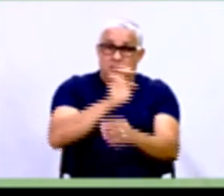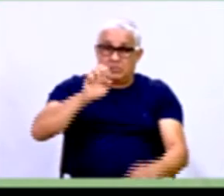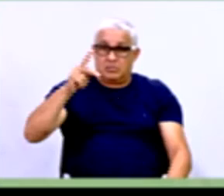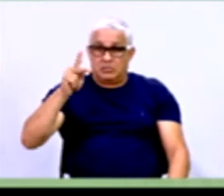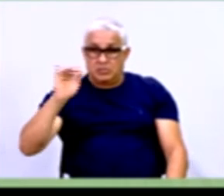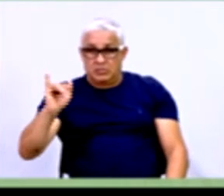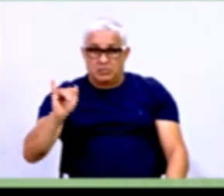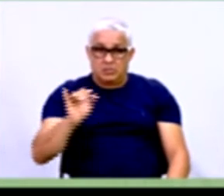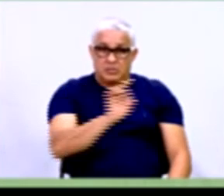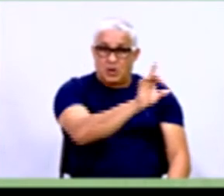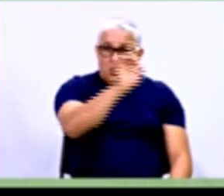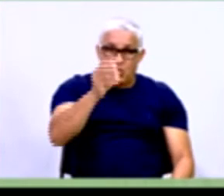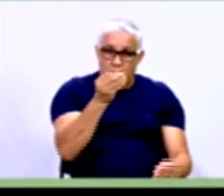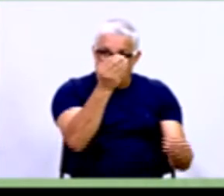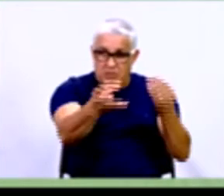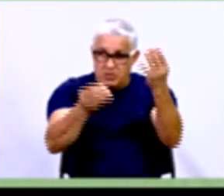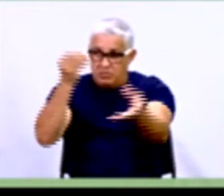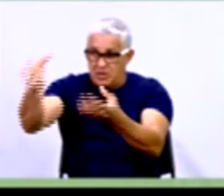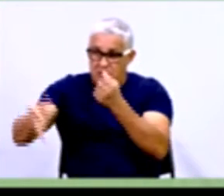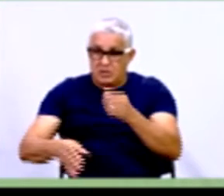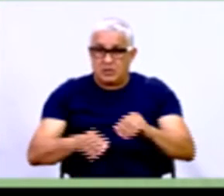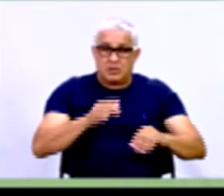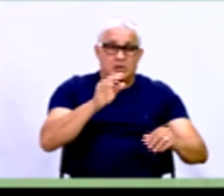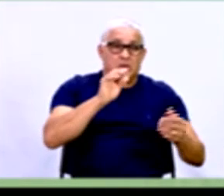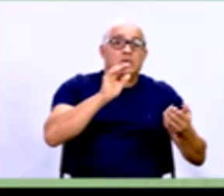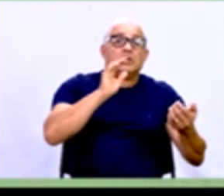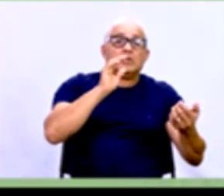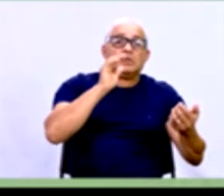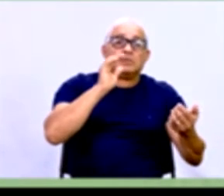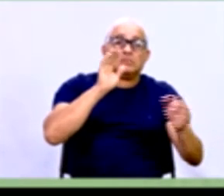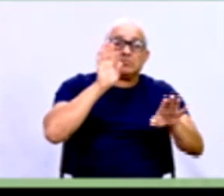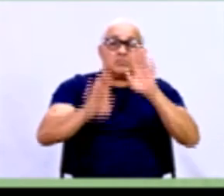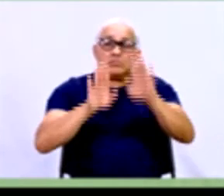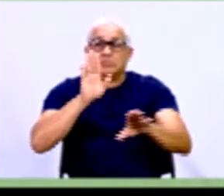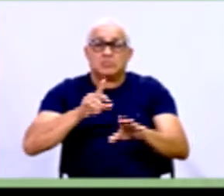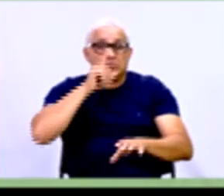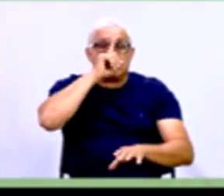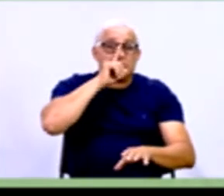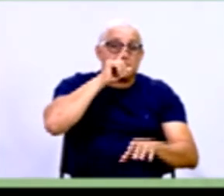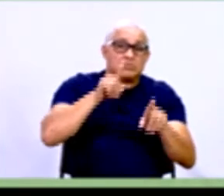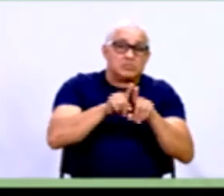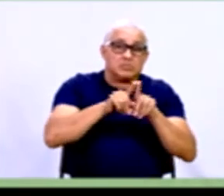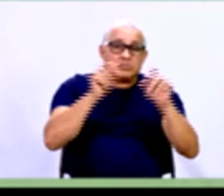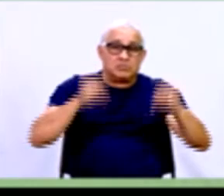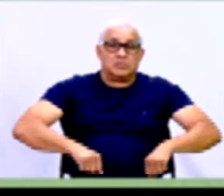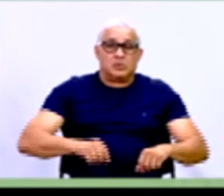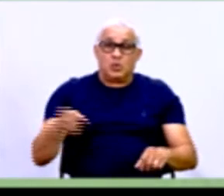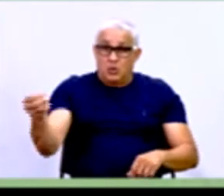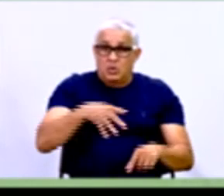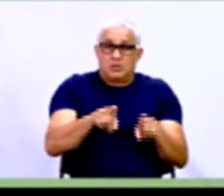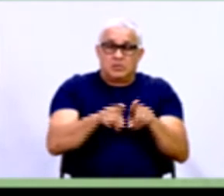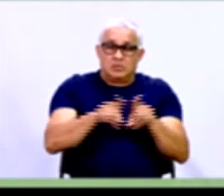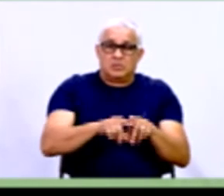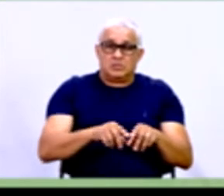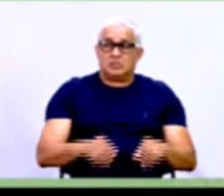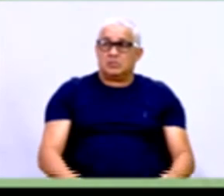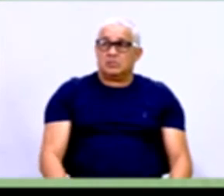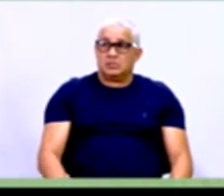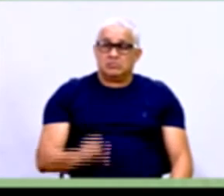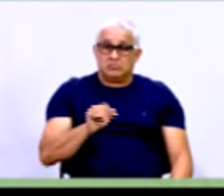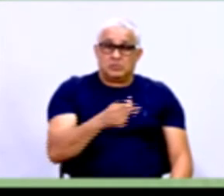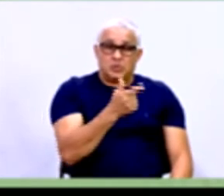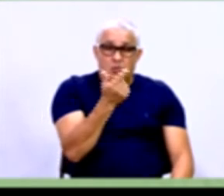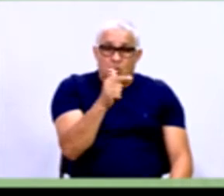individual, EPI, adequado ao risco e em perfeito estado de conservação e funcionamento, sempre que as medidas de ordem geral não